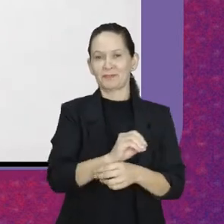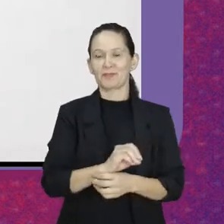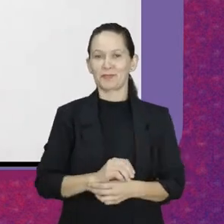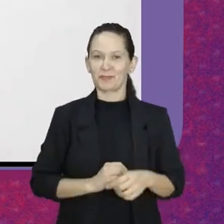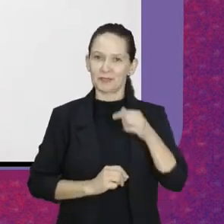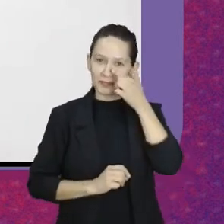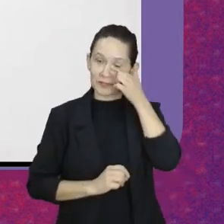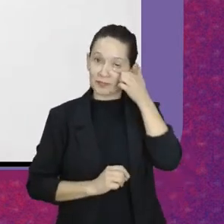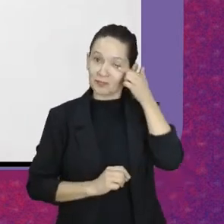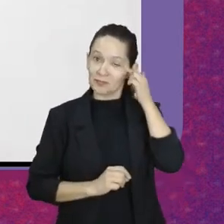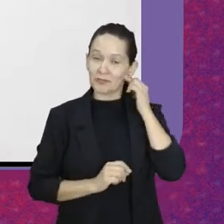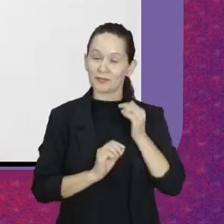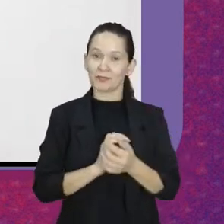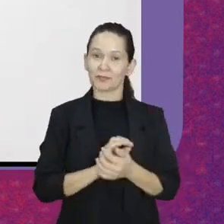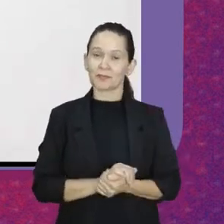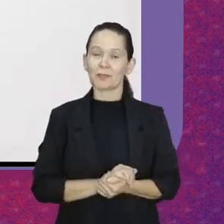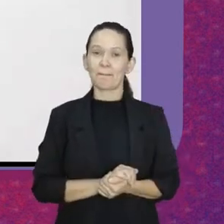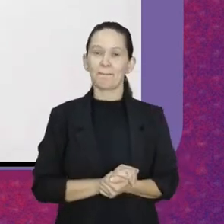vive